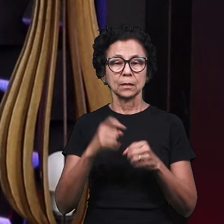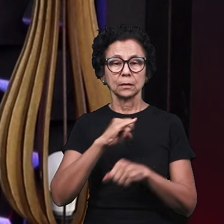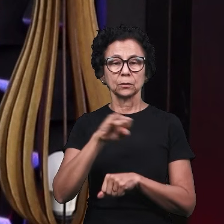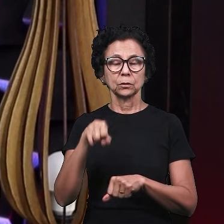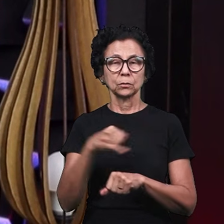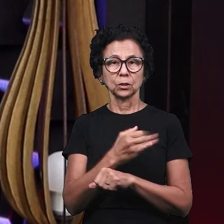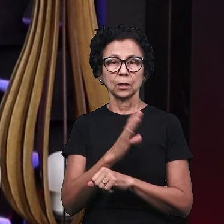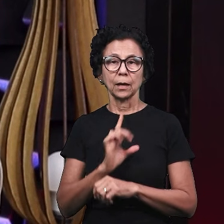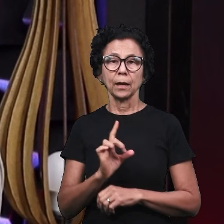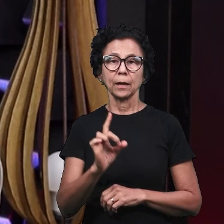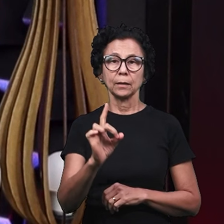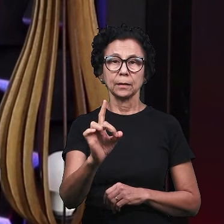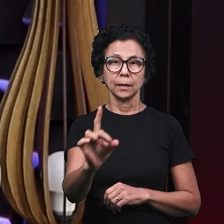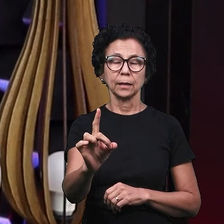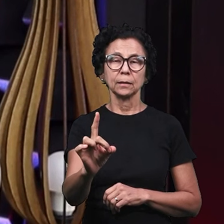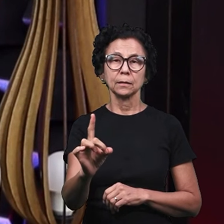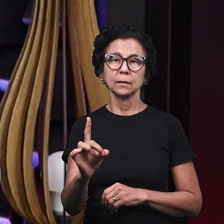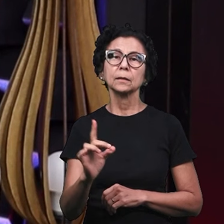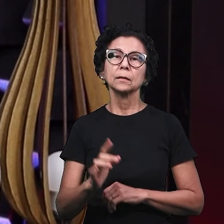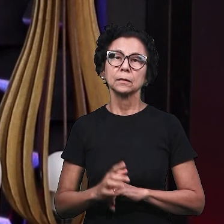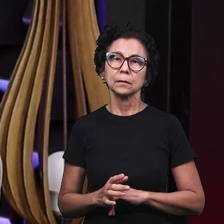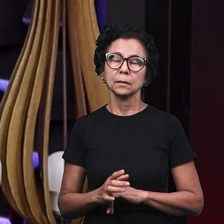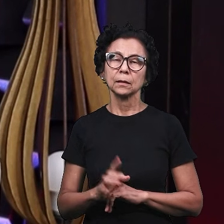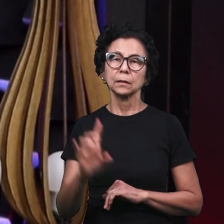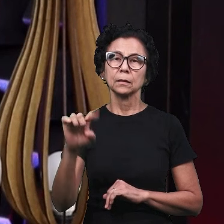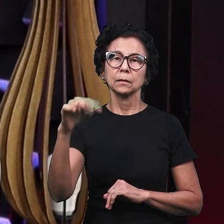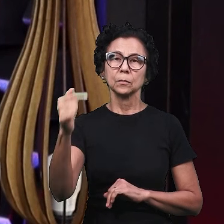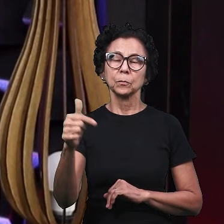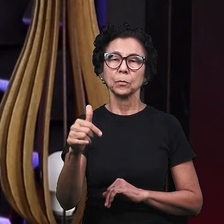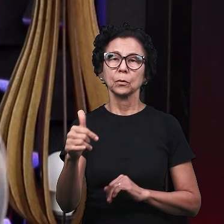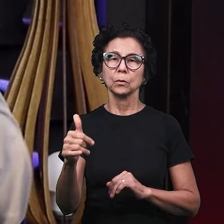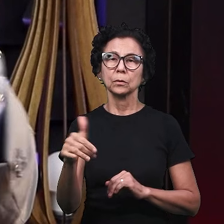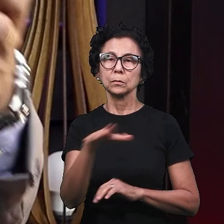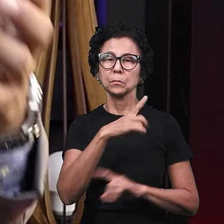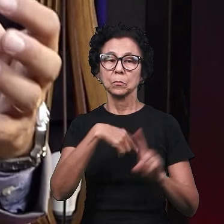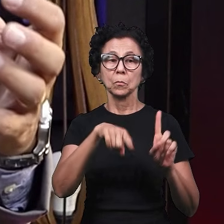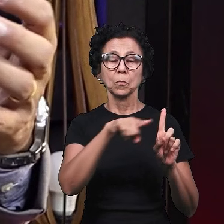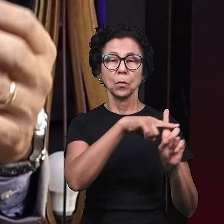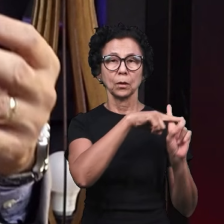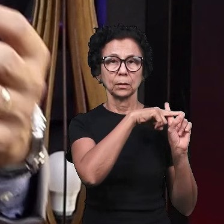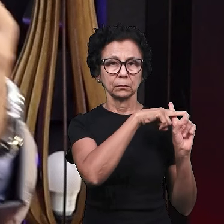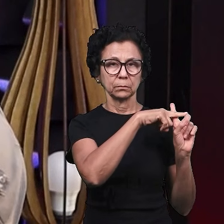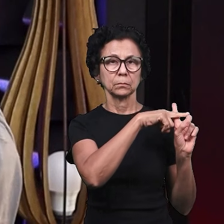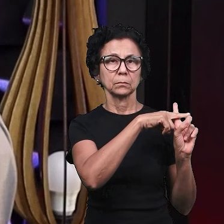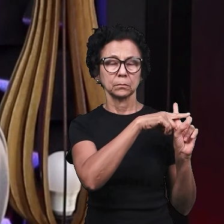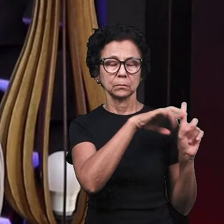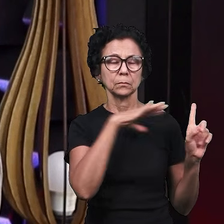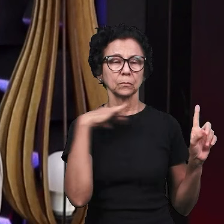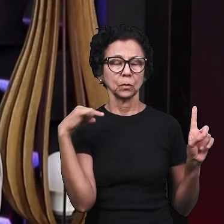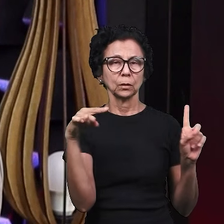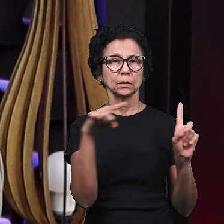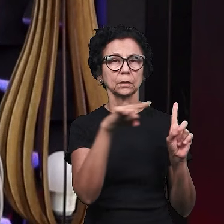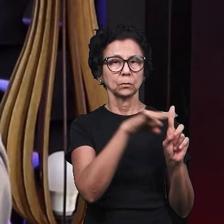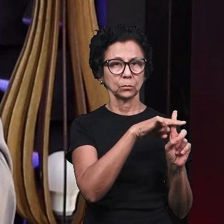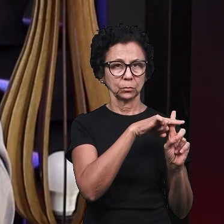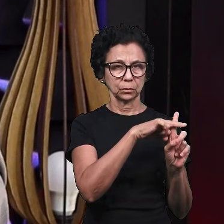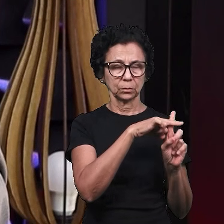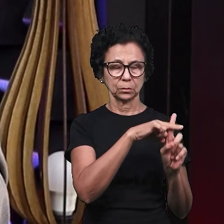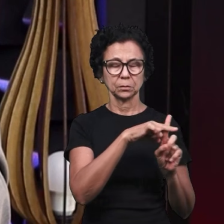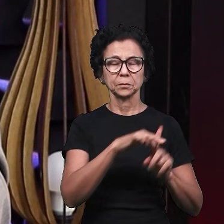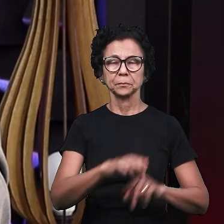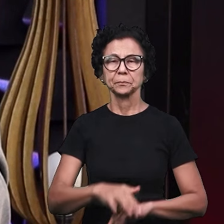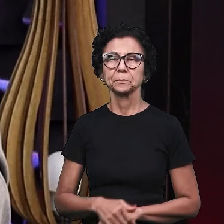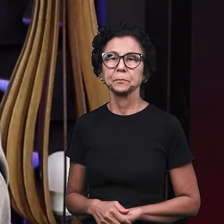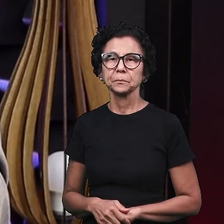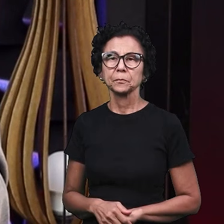os fatos cronológicos, os momentos ali que ocorreram do momento que Jesus ele entra em Jerusalém até